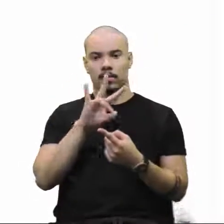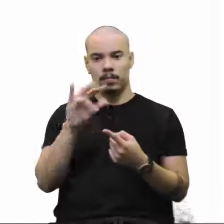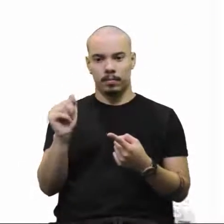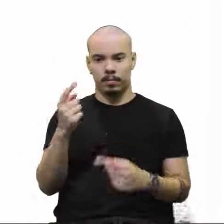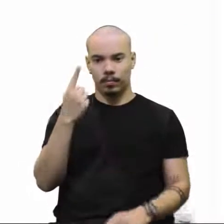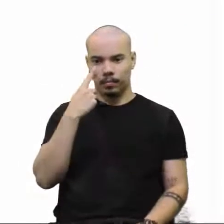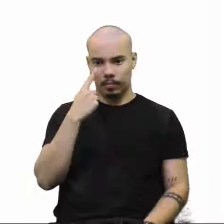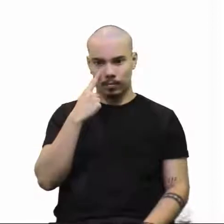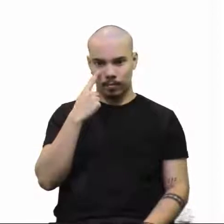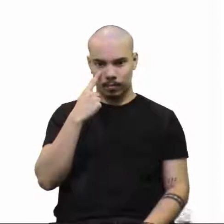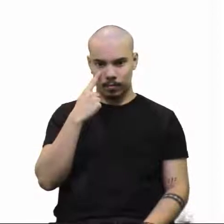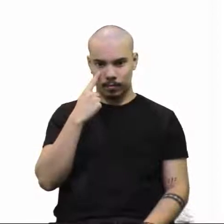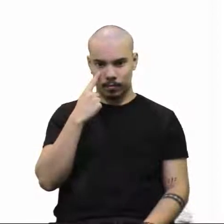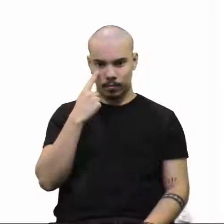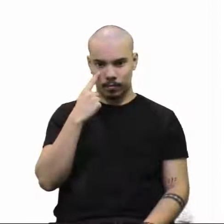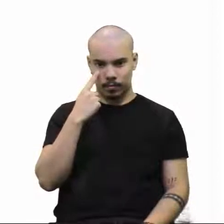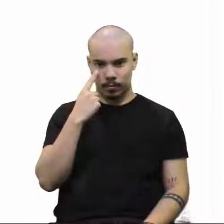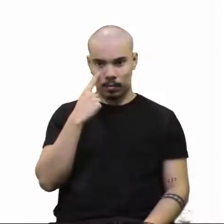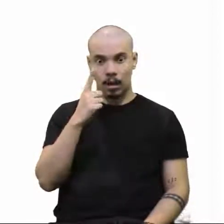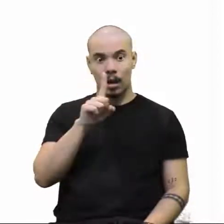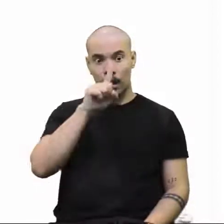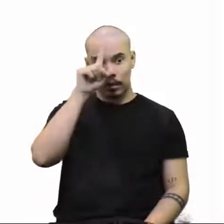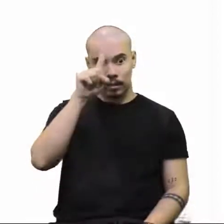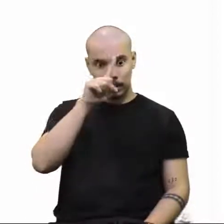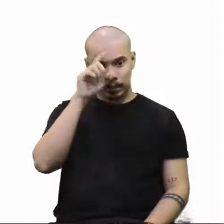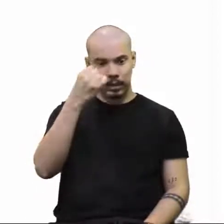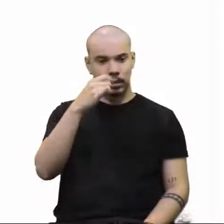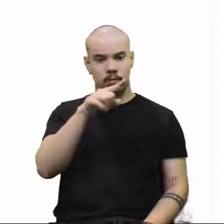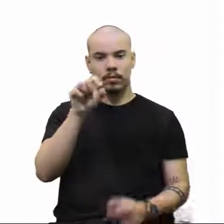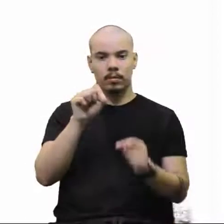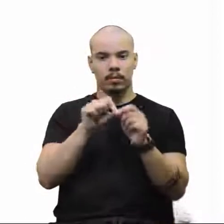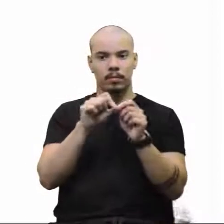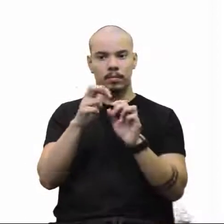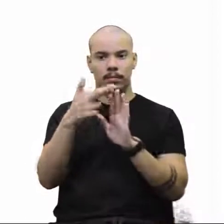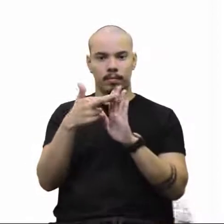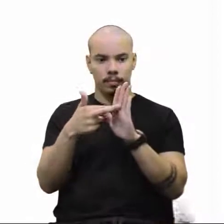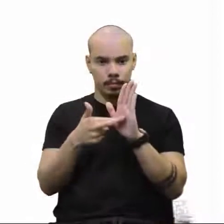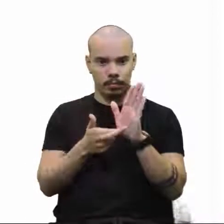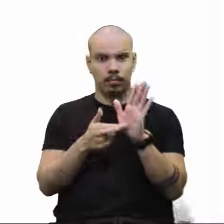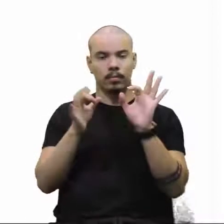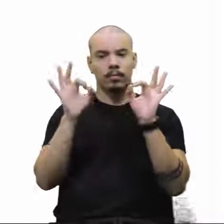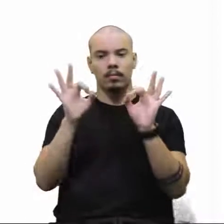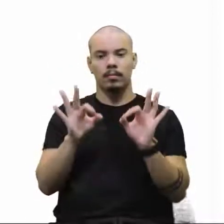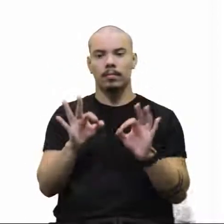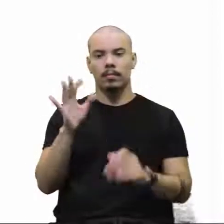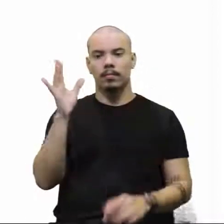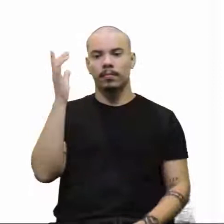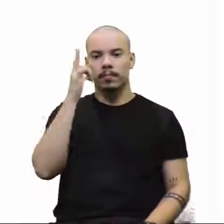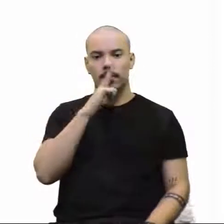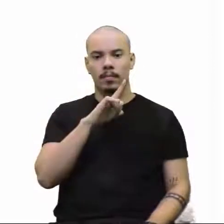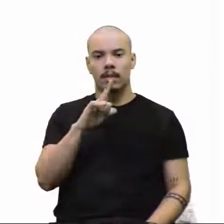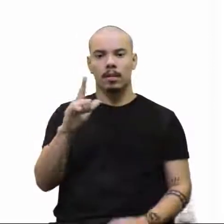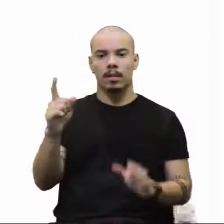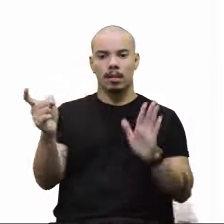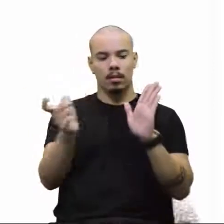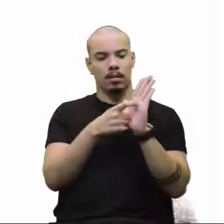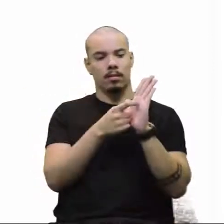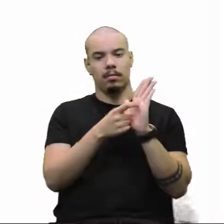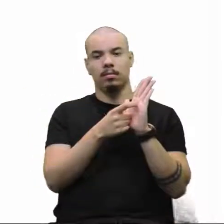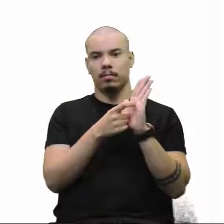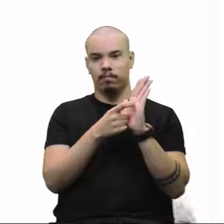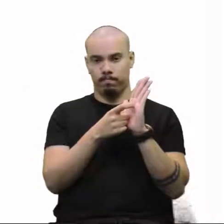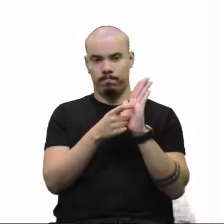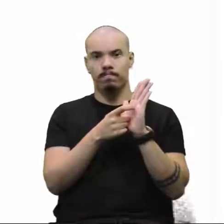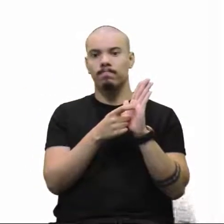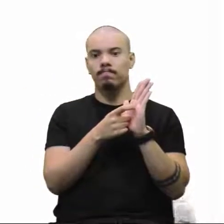aqui, ó. Qual é a ideia? Em cima, se você fizer a regra direitinho, você vai ver que tá assim, né? Entrando, né, Décio? Entrando.